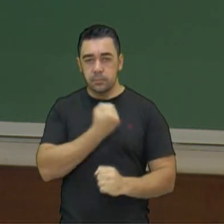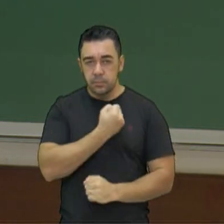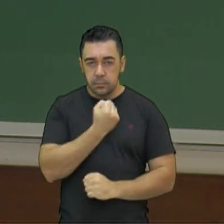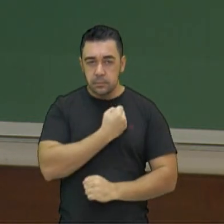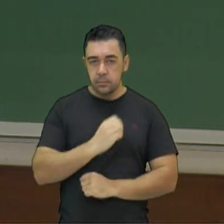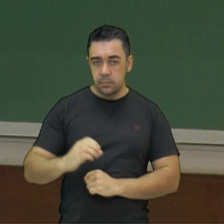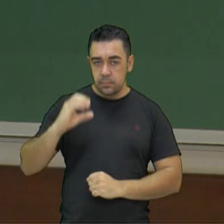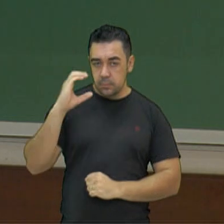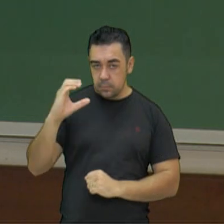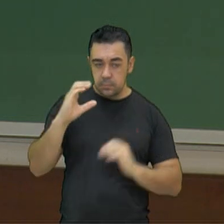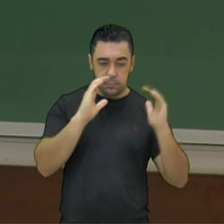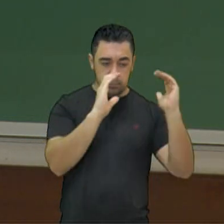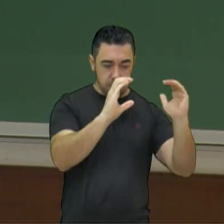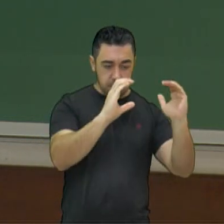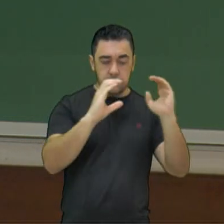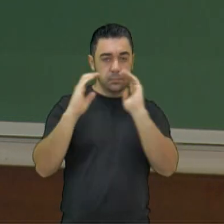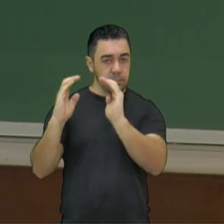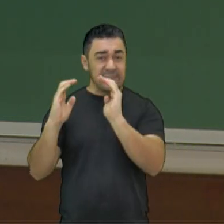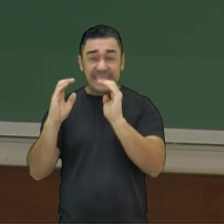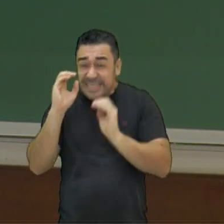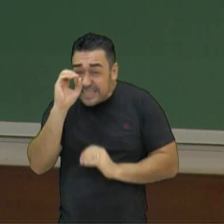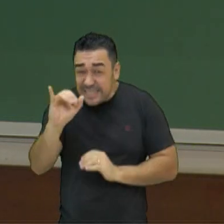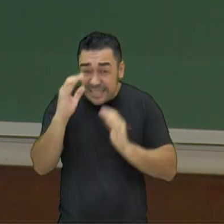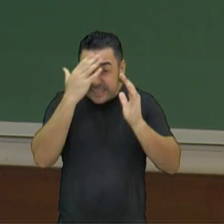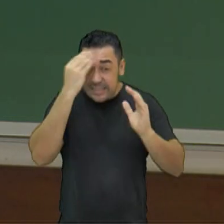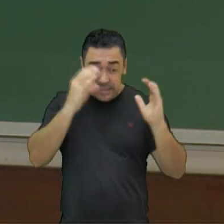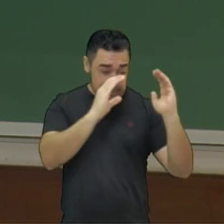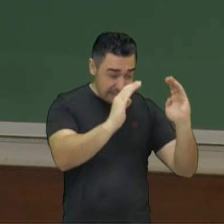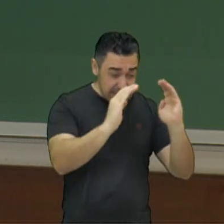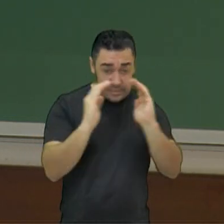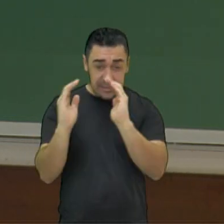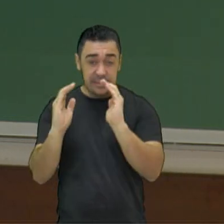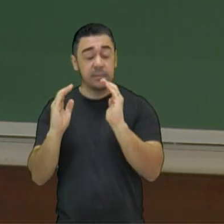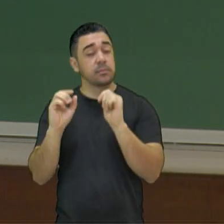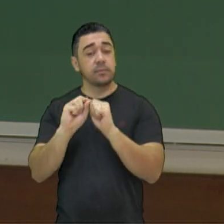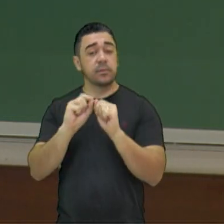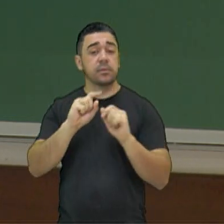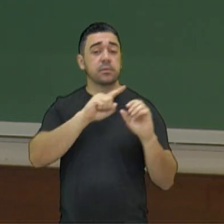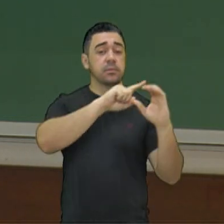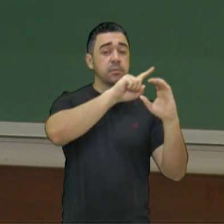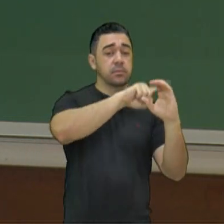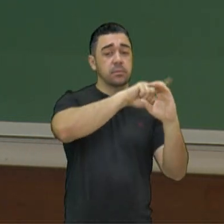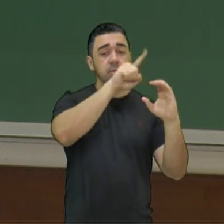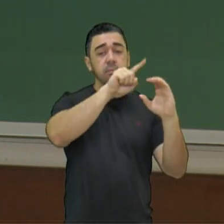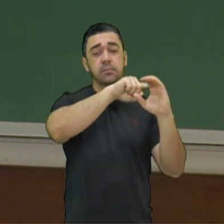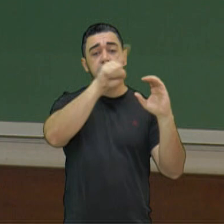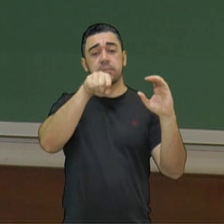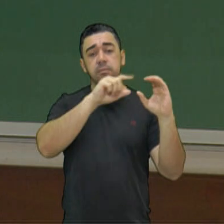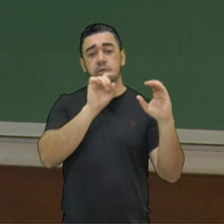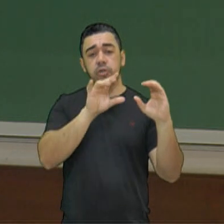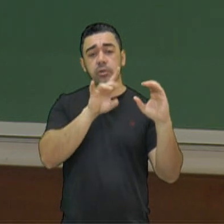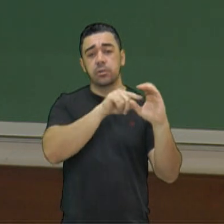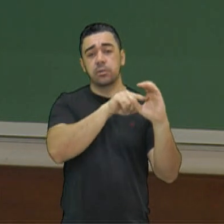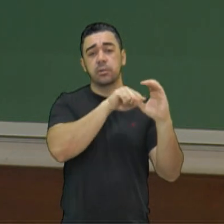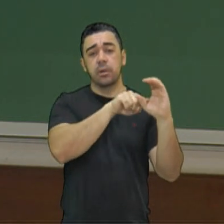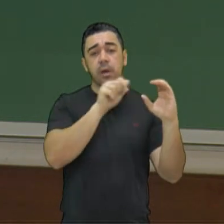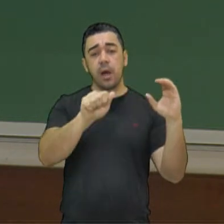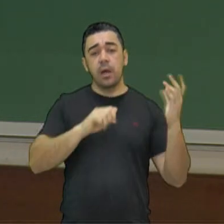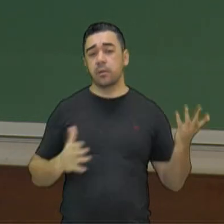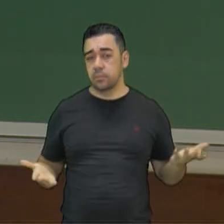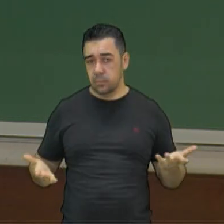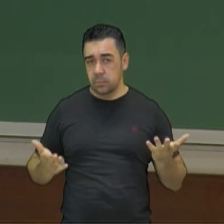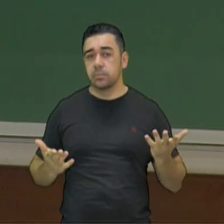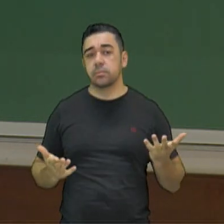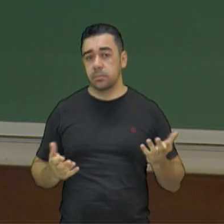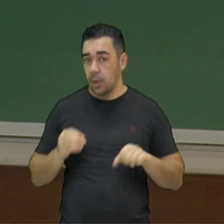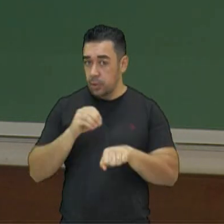parênteses. Se você se esquecer disso, o que vai acontecer? Você vai multiplicar o 2 somente pelo A, tá? Então